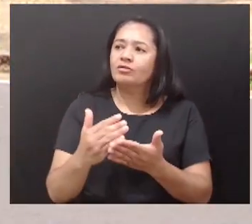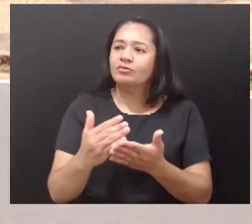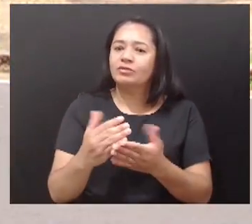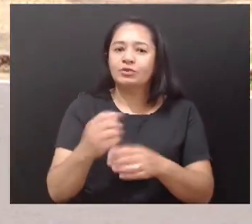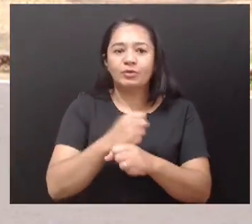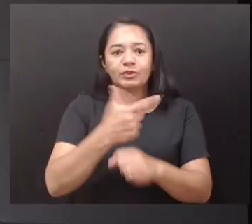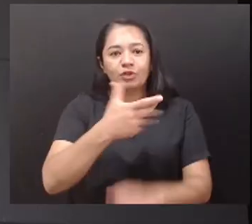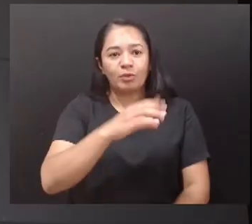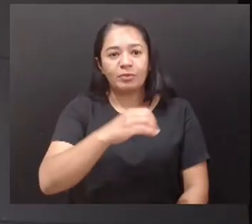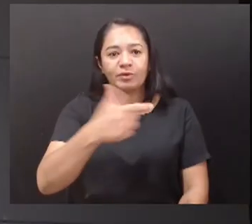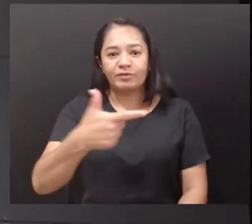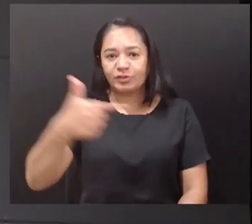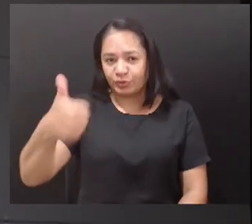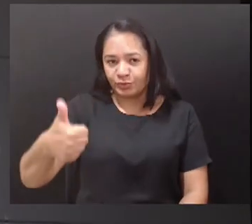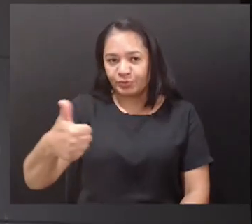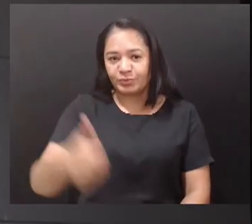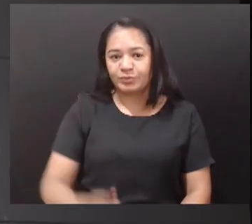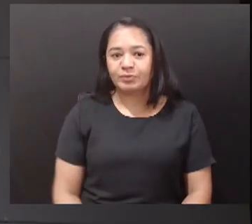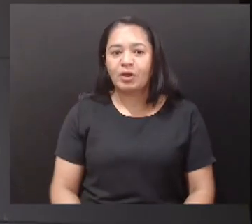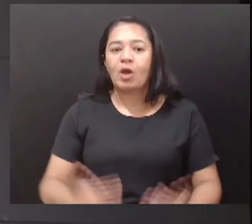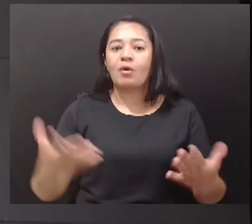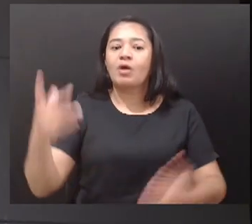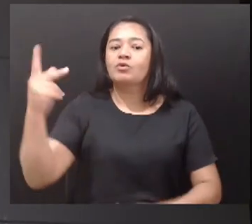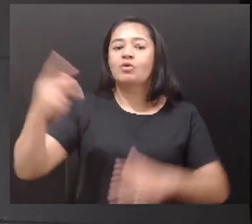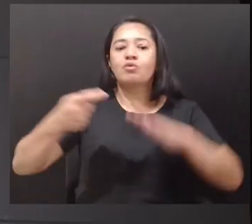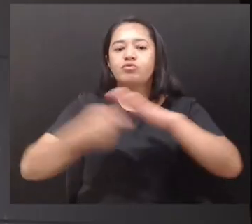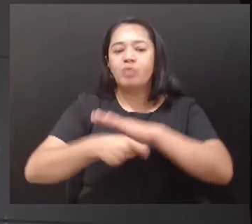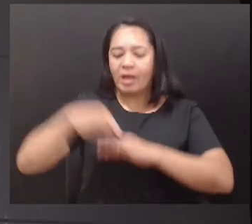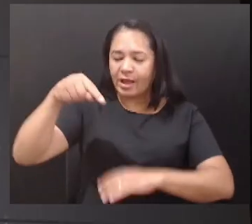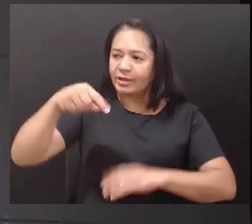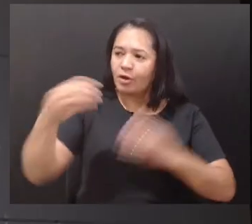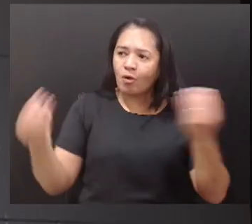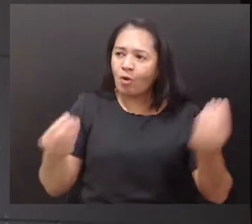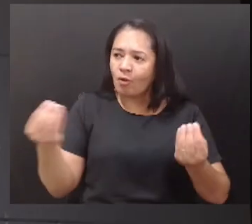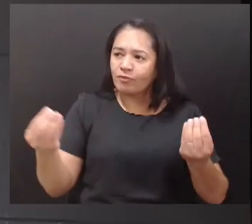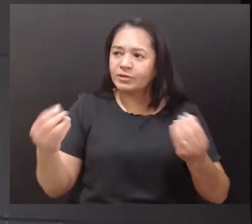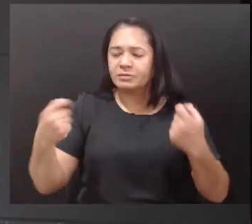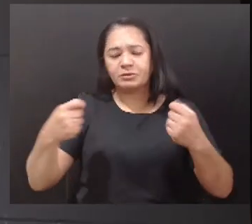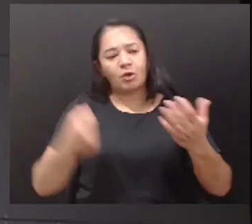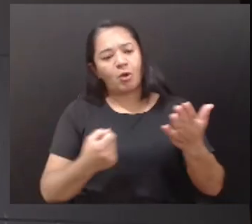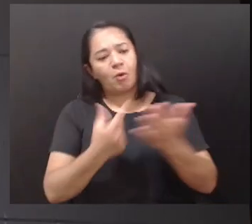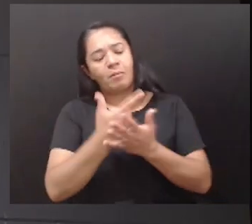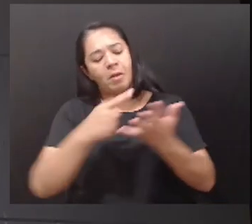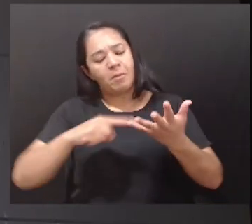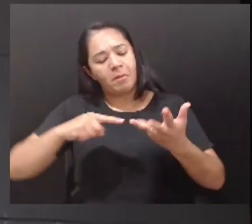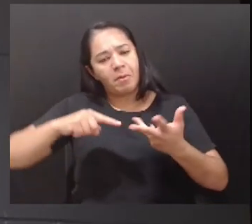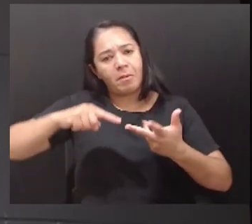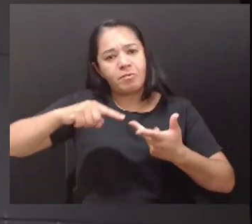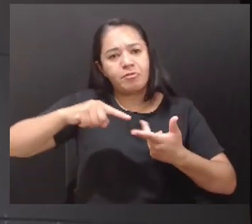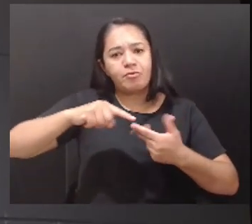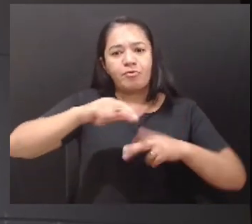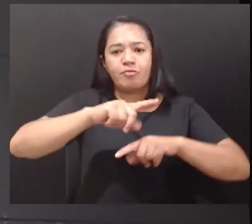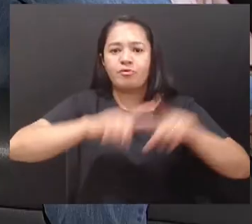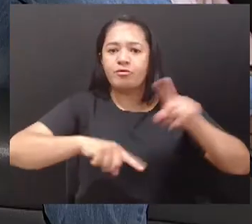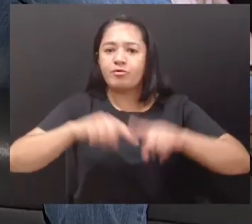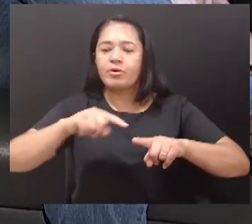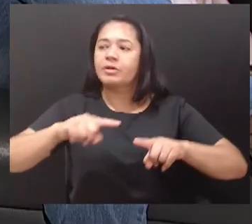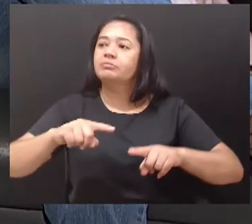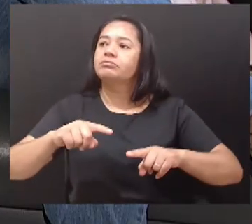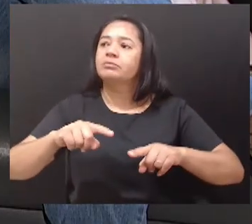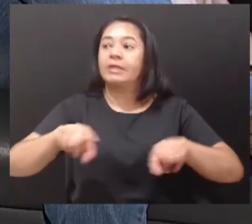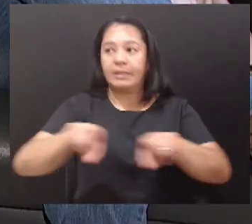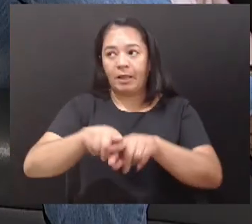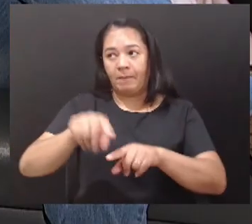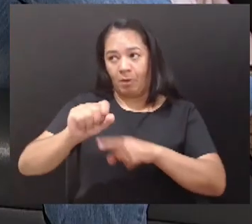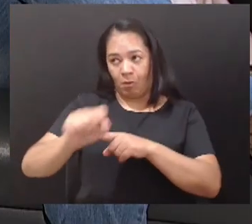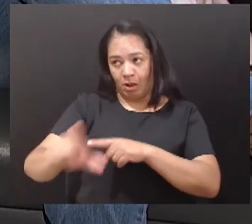2021. Qual foi o seu investimento para vir aqui? Porque você teve que comprar móveis, teve que fazer tudo isso, além do aluguel, claro. Então,